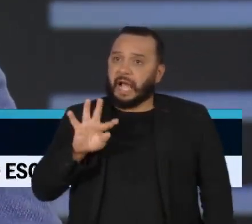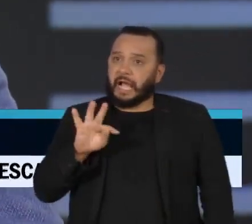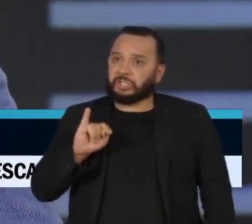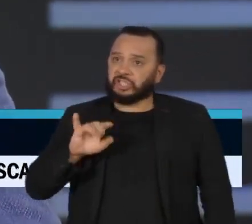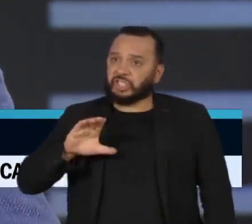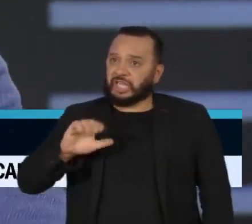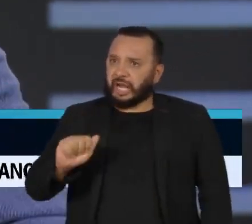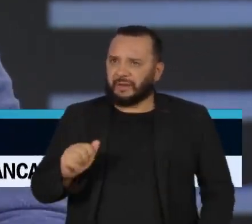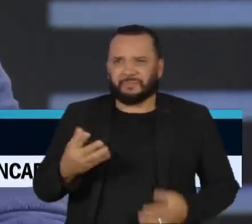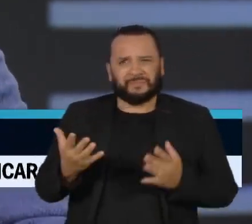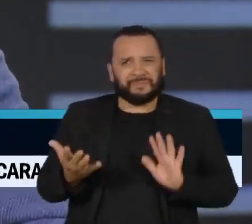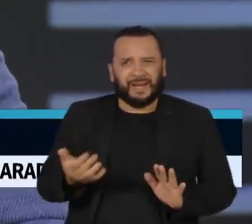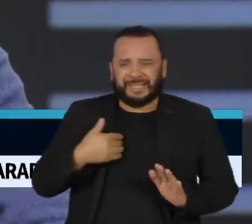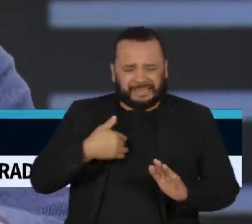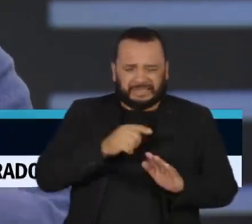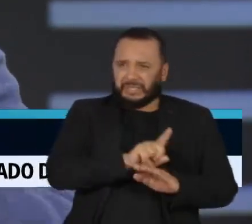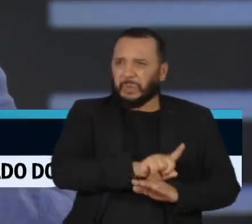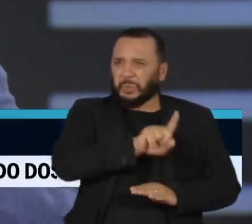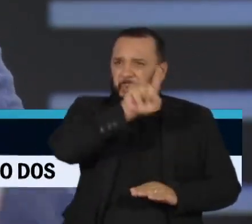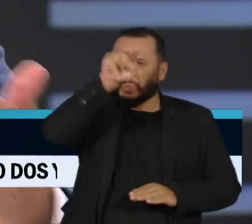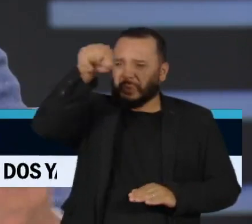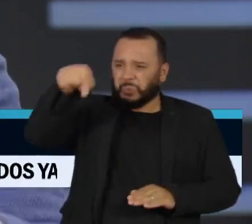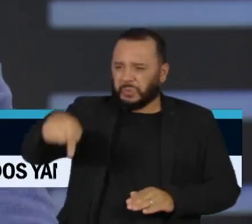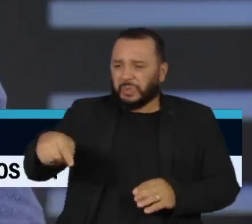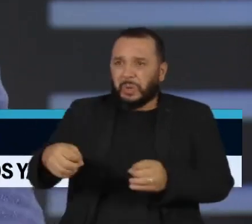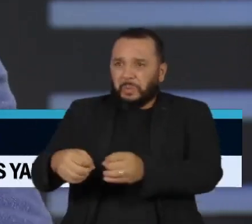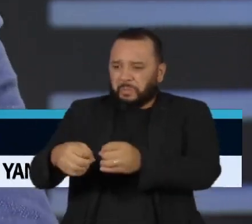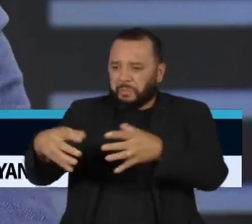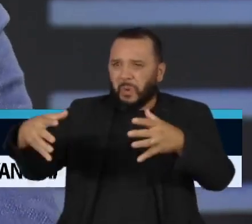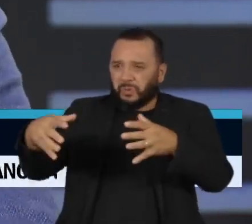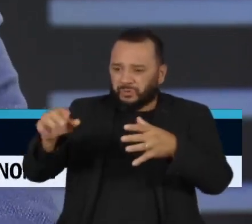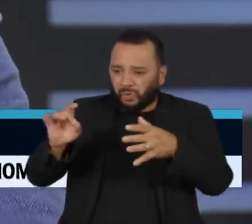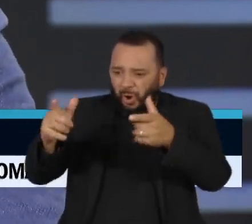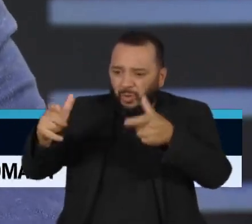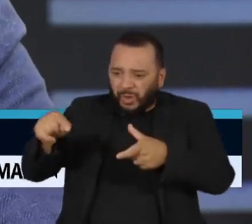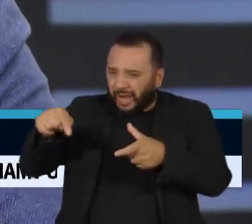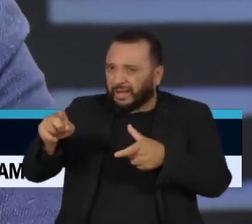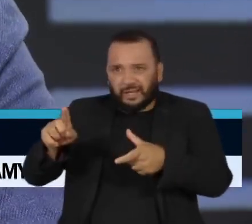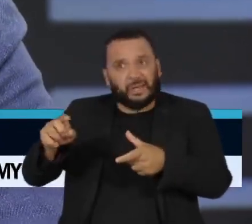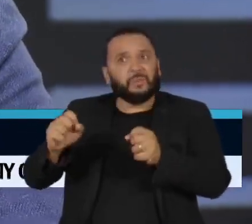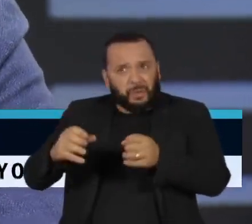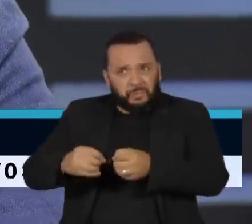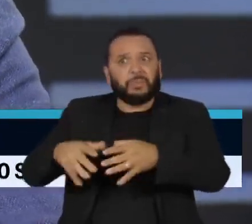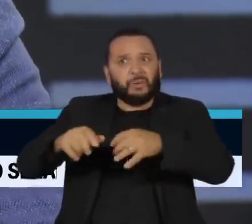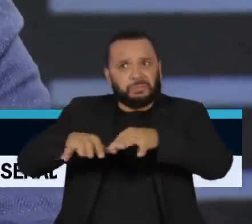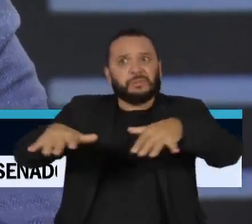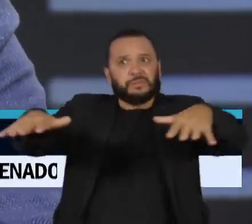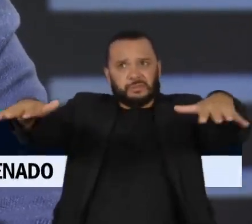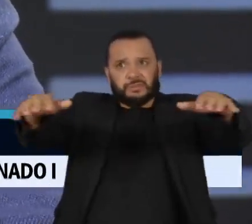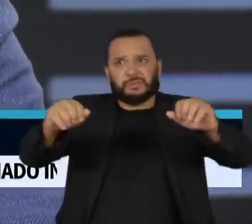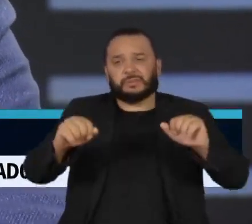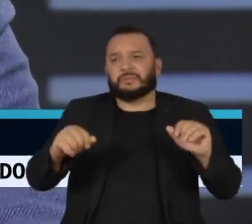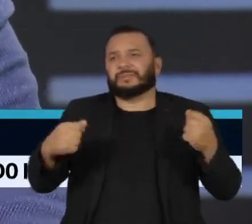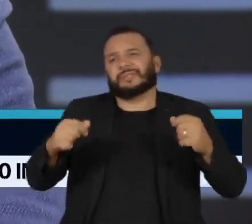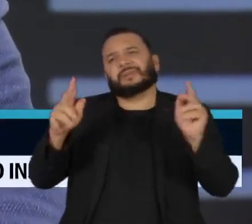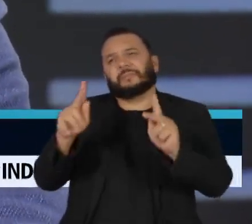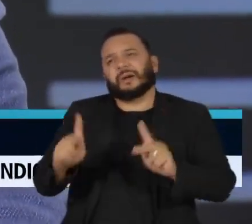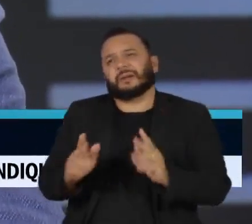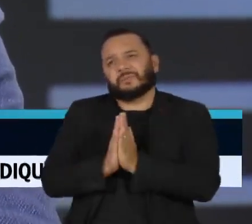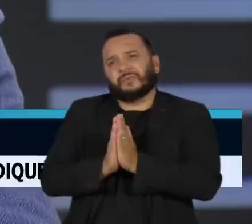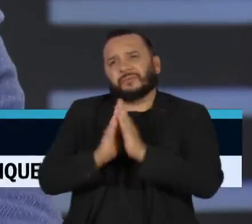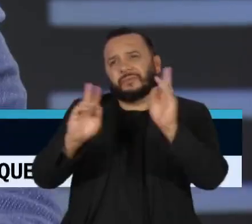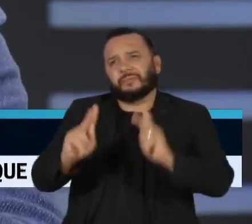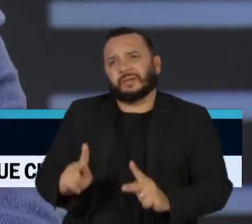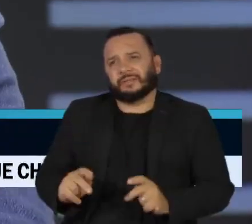a eclosão e só fica naquilo há uma circulação né em suma tem que entrar tem que ter paz paz buscar